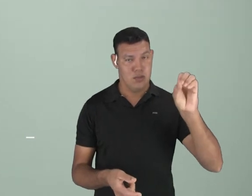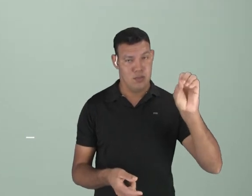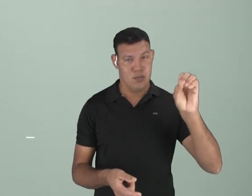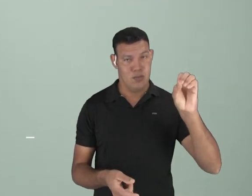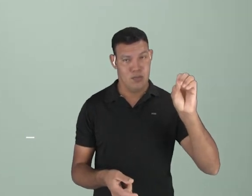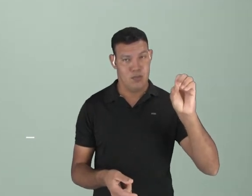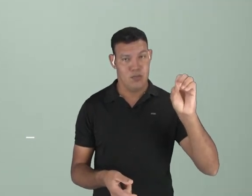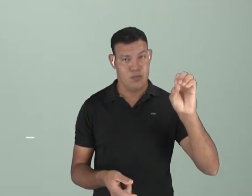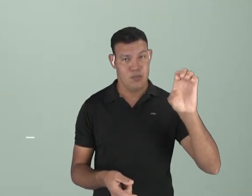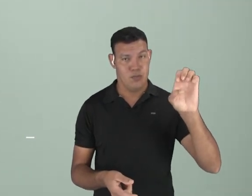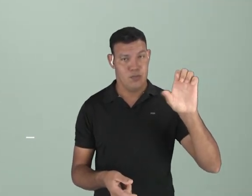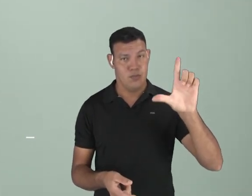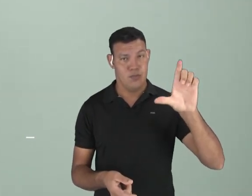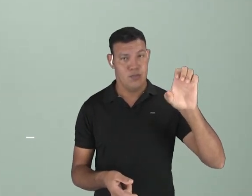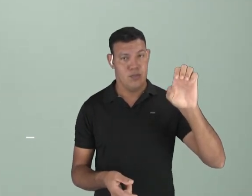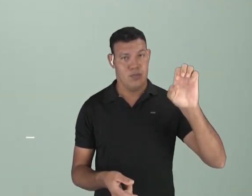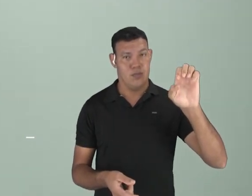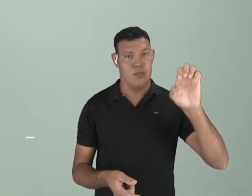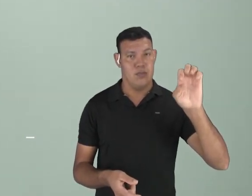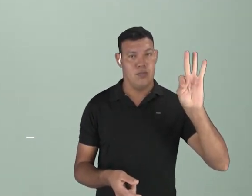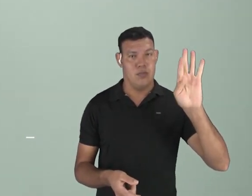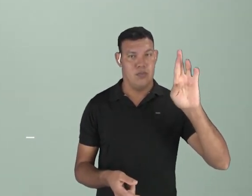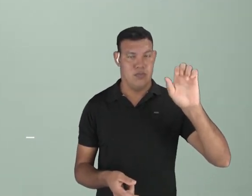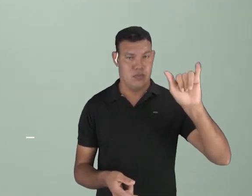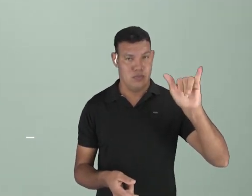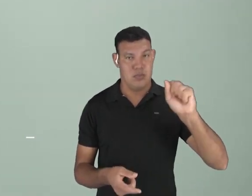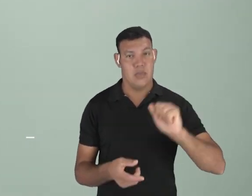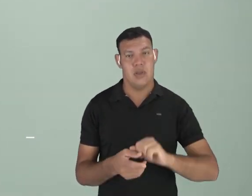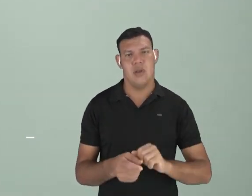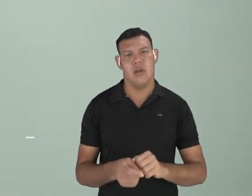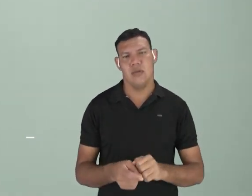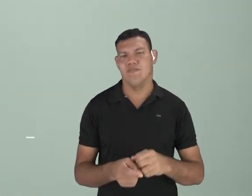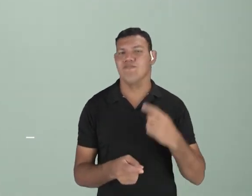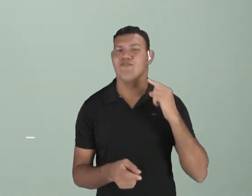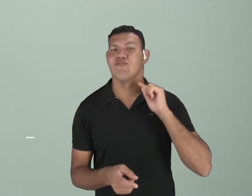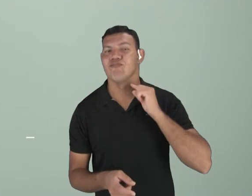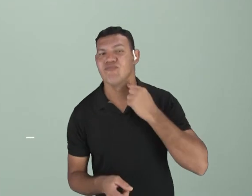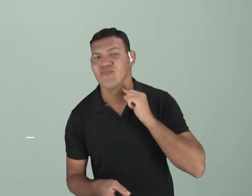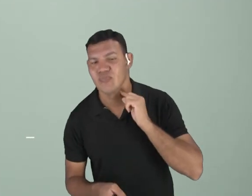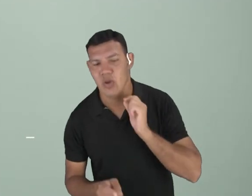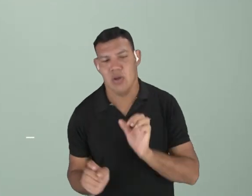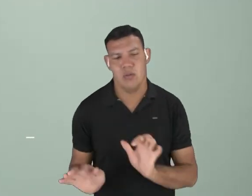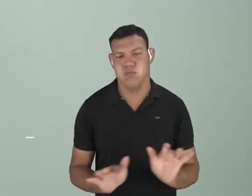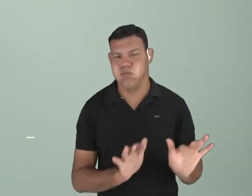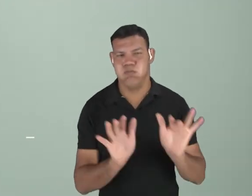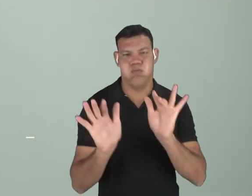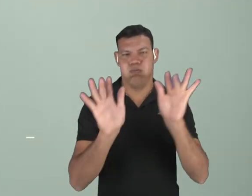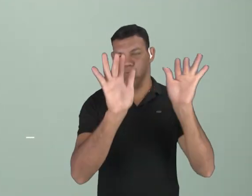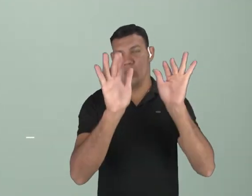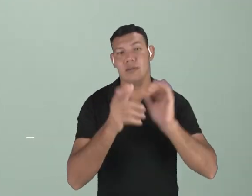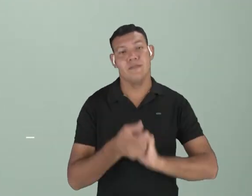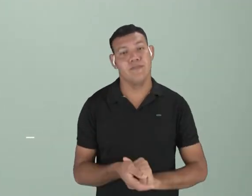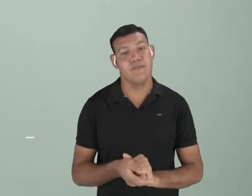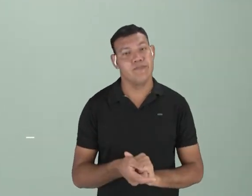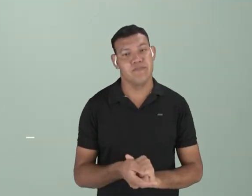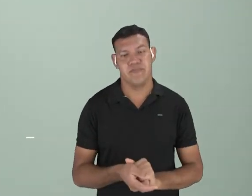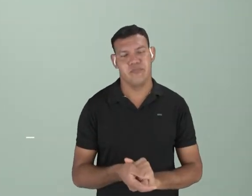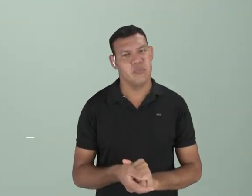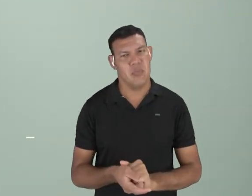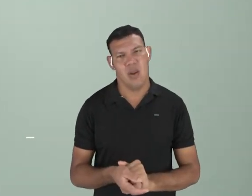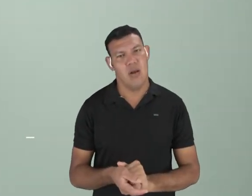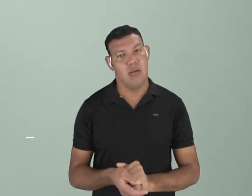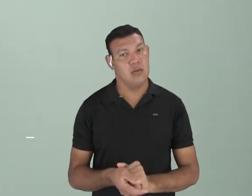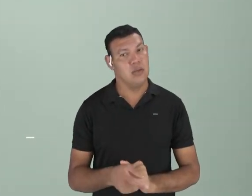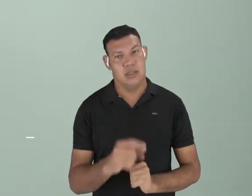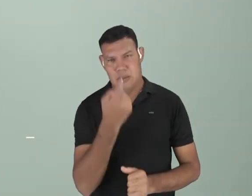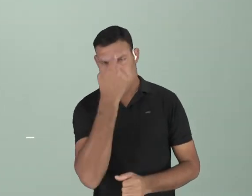ela lança poluentes na atmosfera, né? Ela lança ali os resultados da combustão, né? Do gás natural, do carvão mineral, tá?